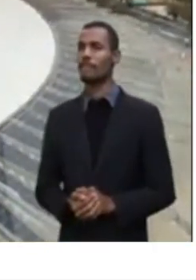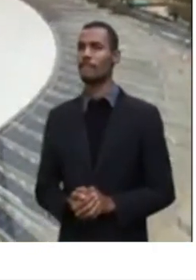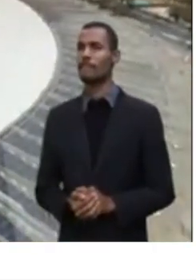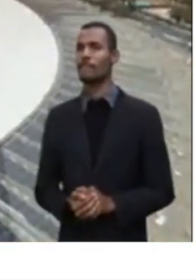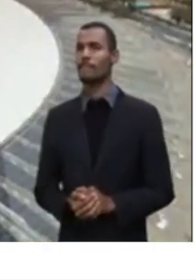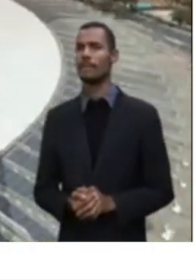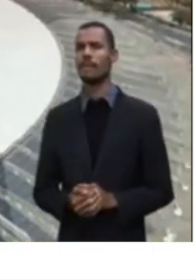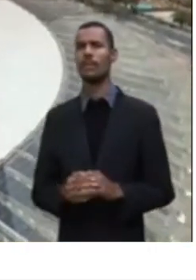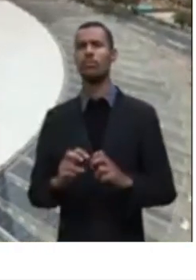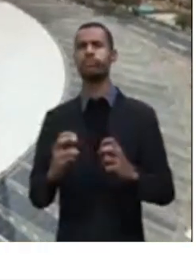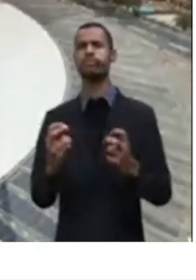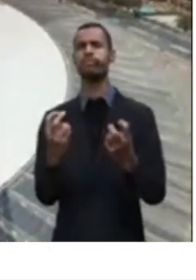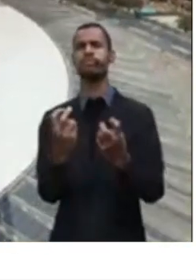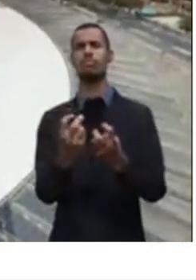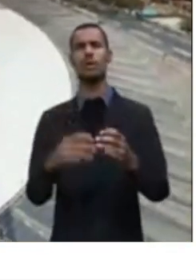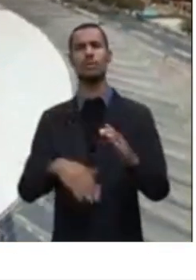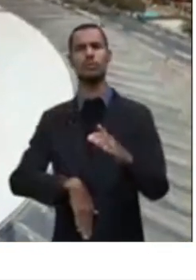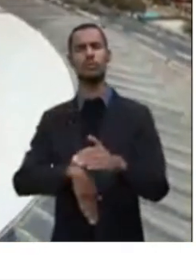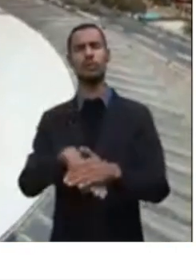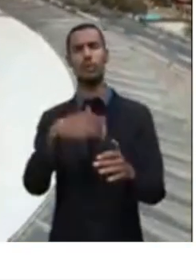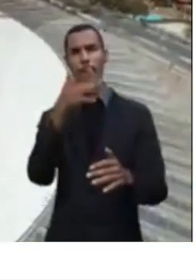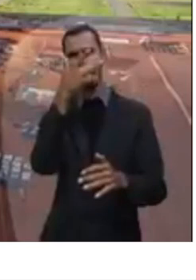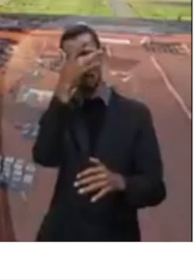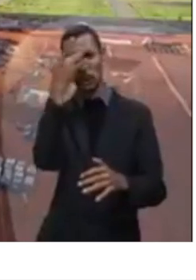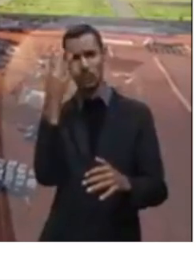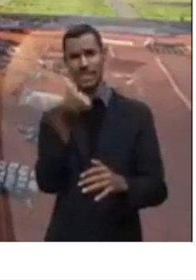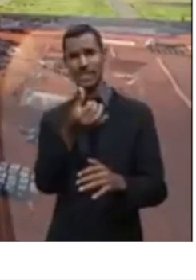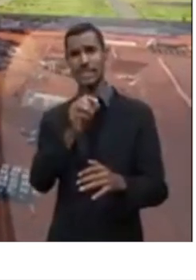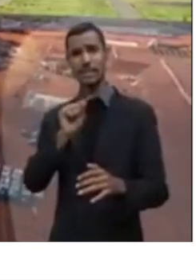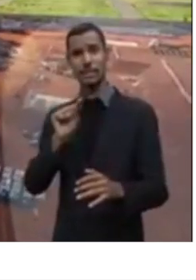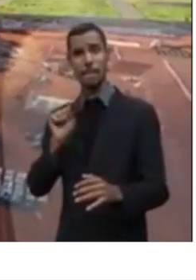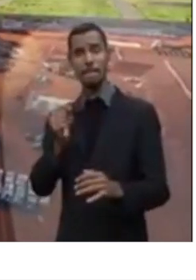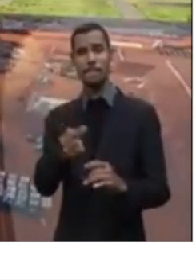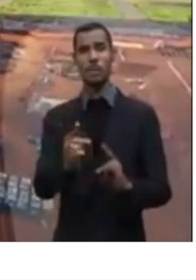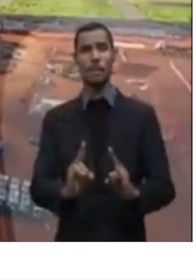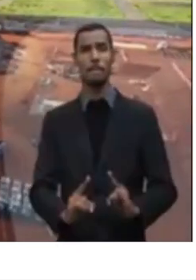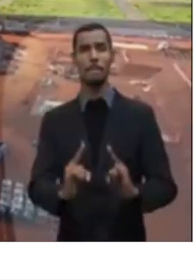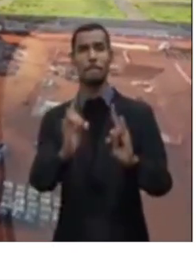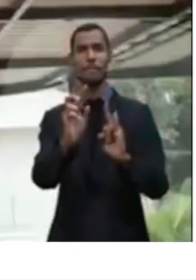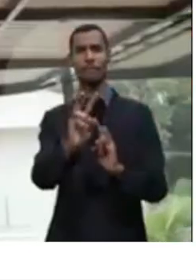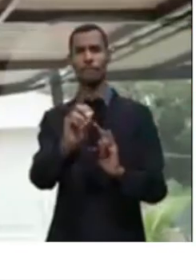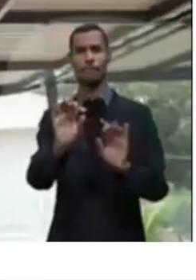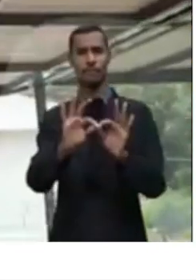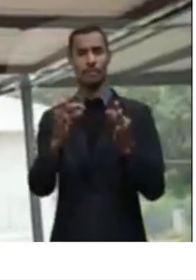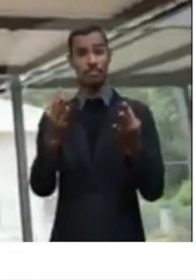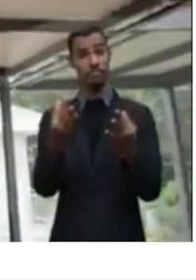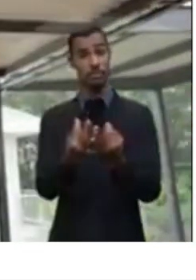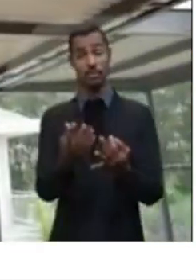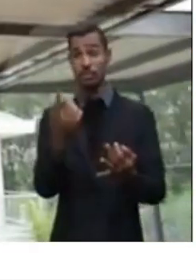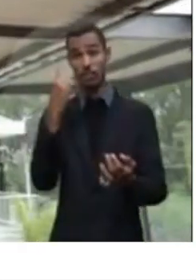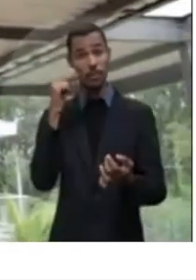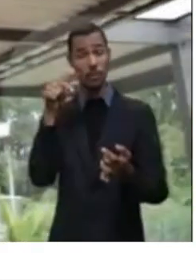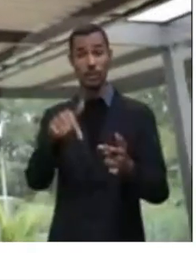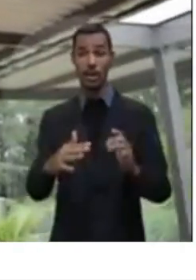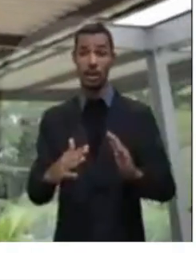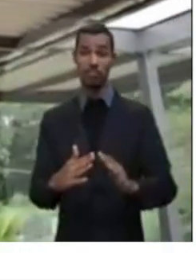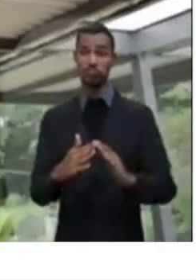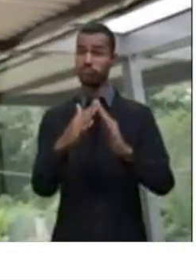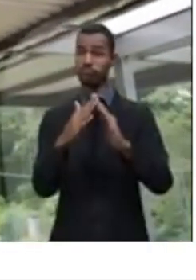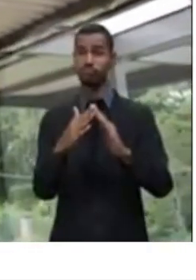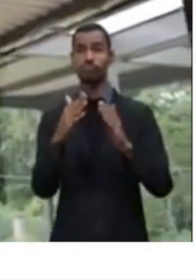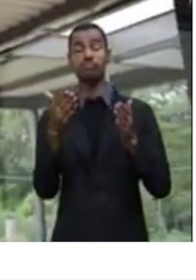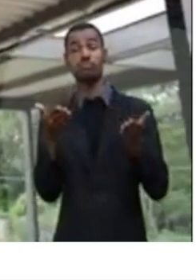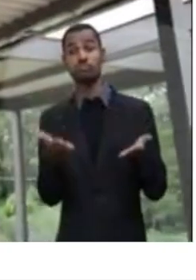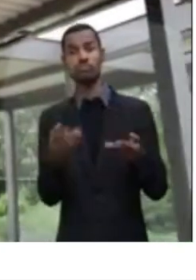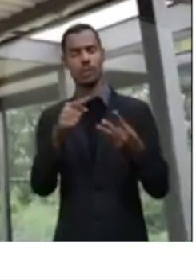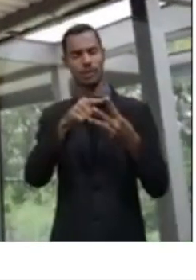Um estádio de futebol para mais de 60 mil pessoas, um prédio para 50 famílias ou simplesmente uma residência. O